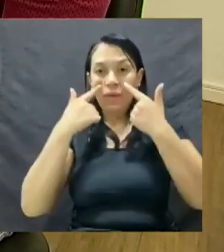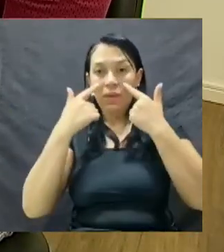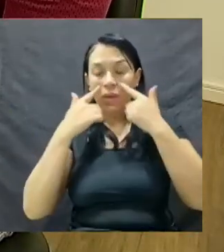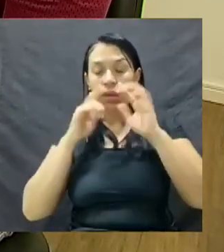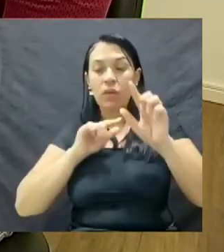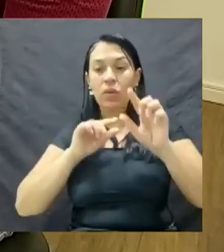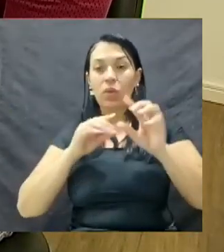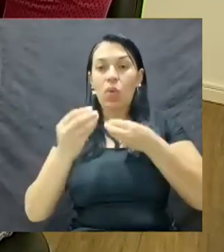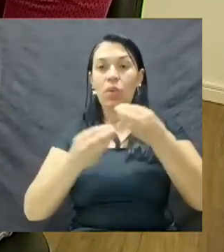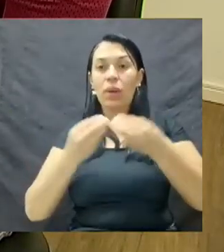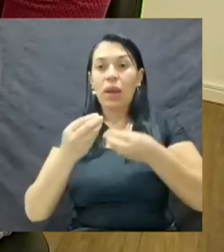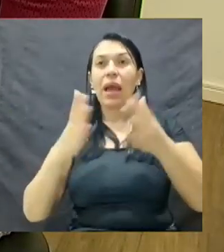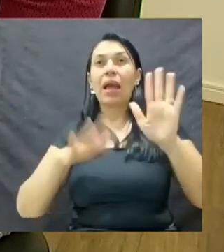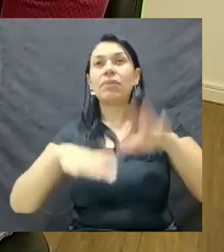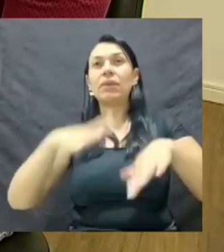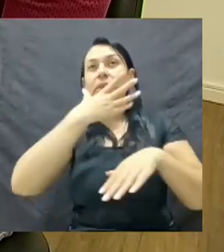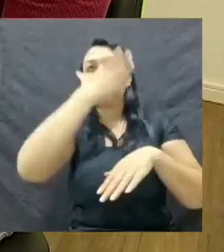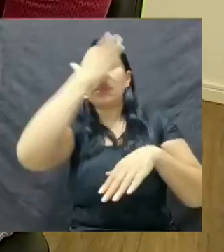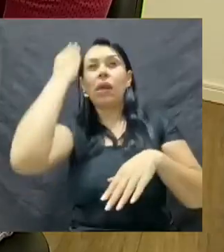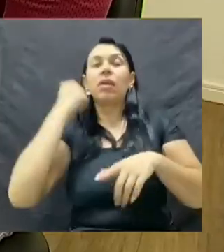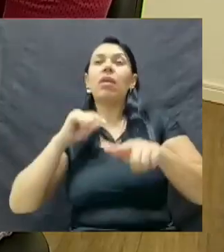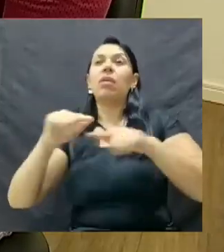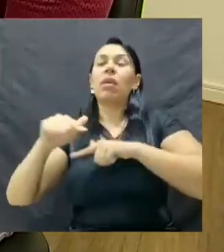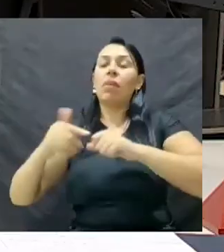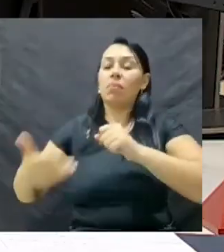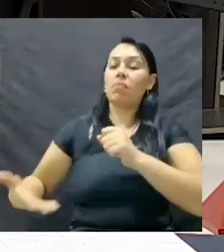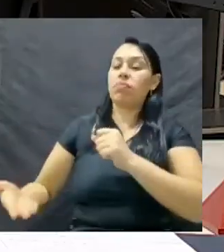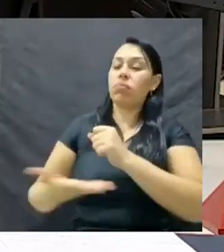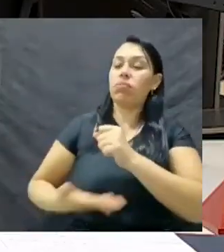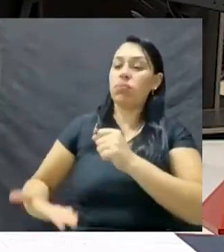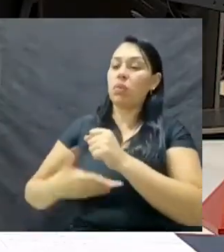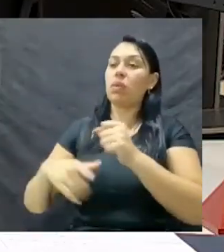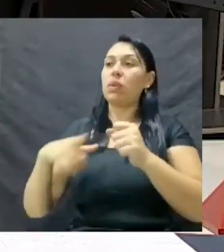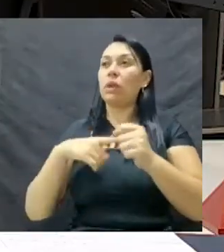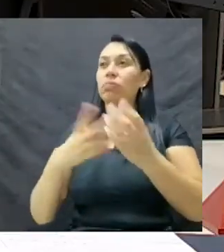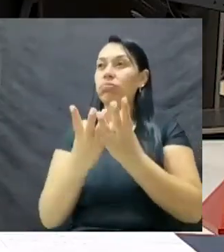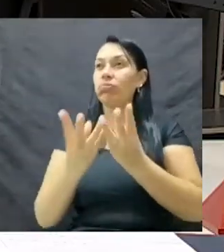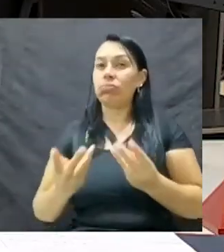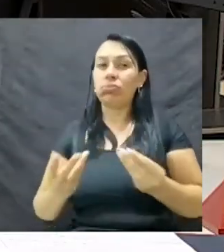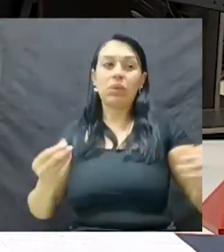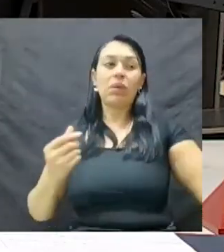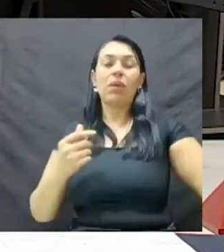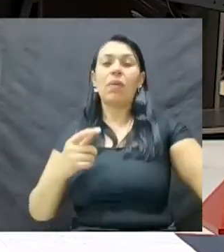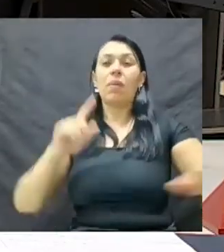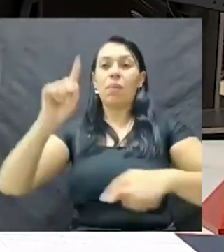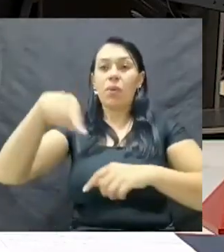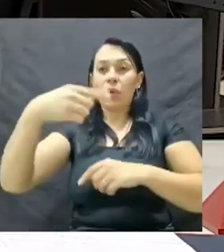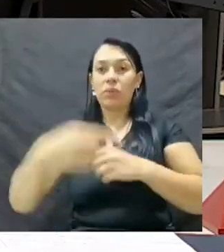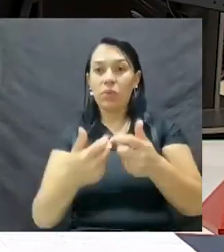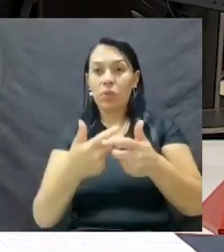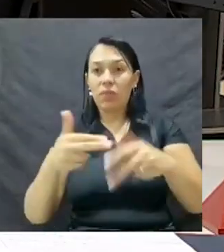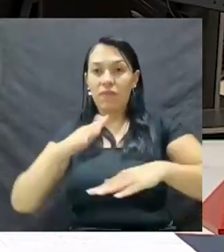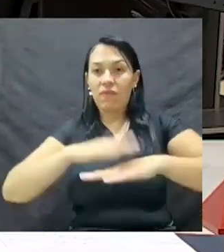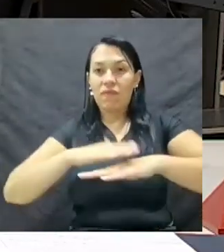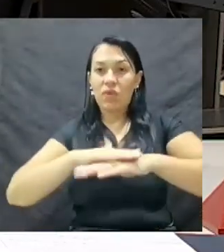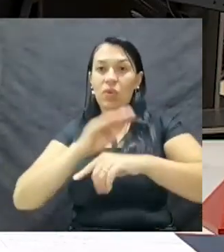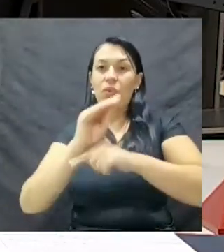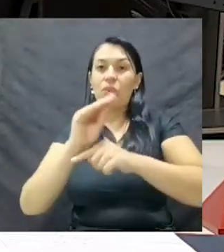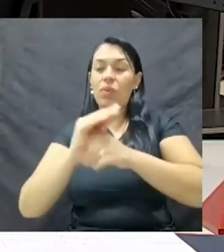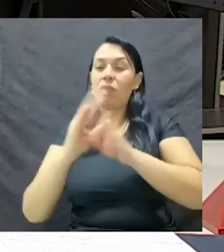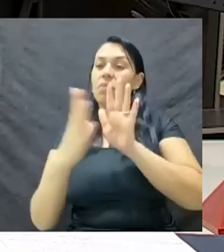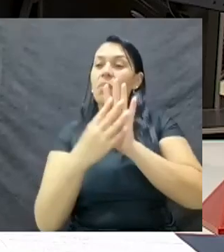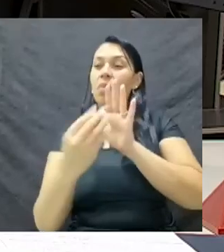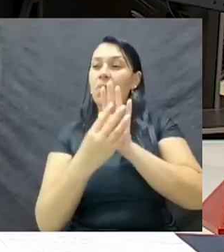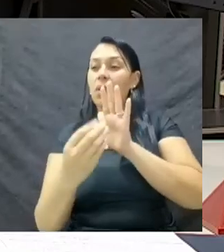de base aí, que ele traz uma solidez para que a gente dê o próximo passo e cuidar de uma modernização, trazer uma efetividade